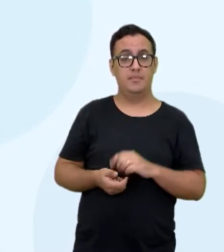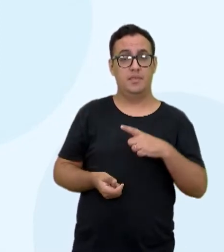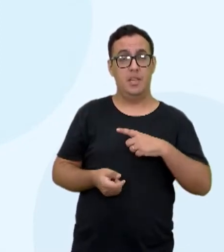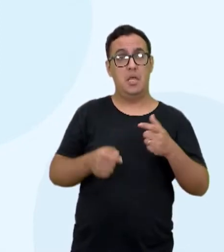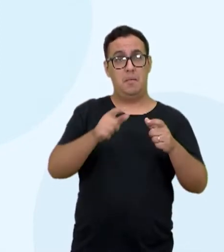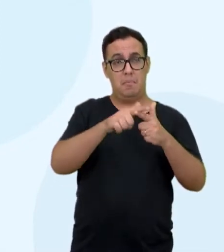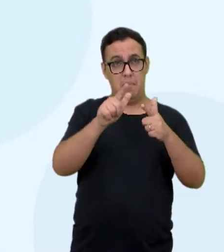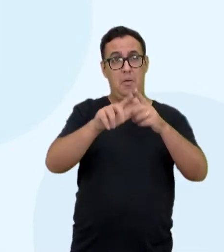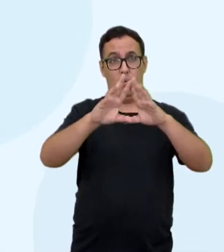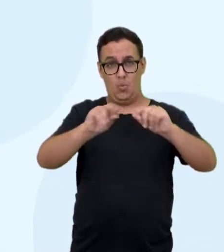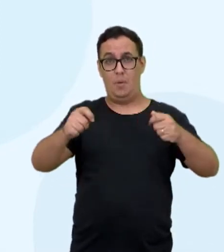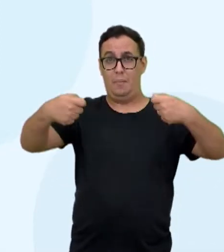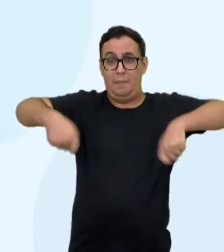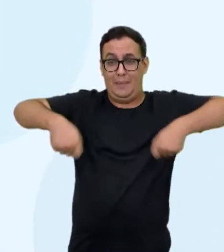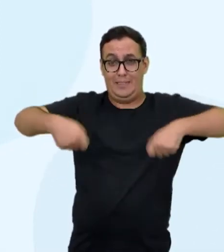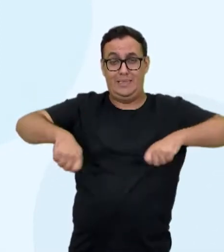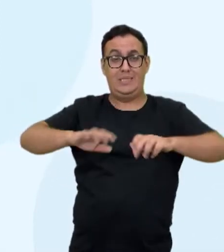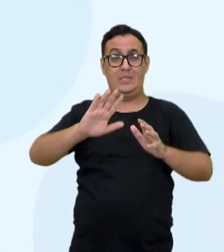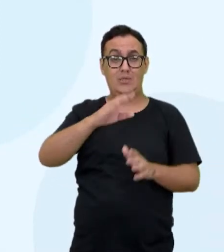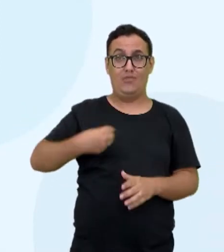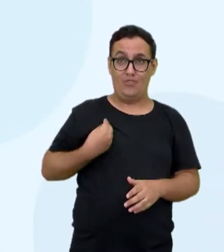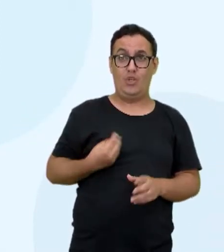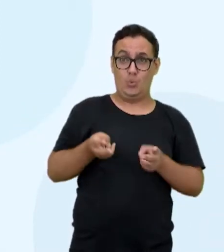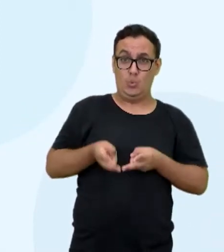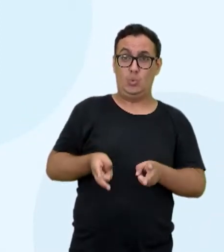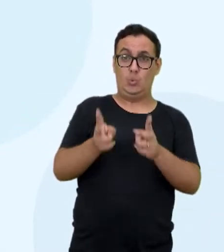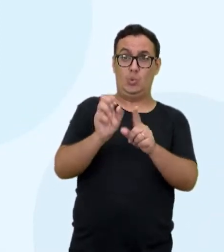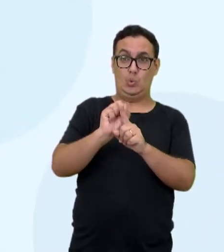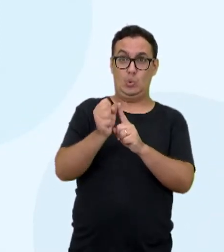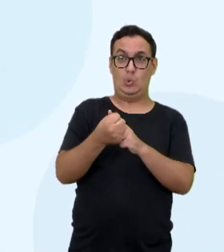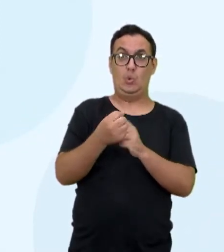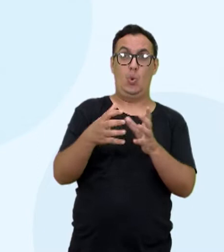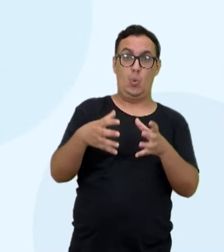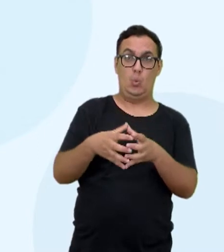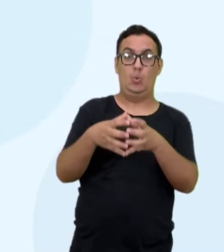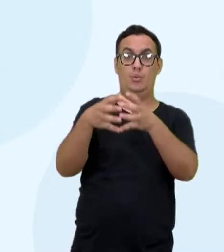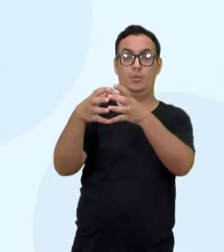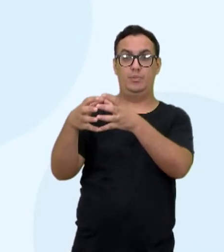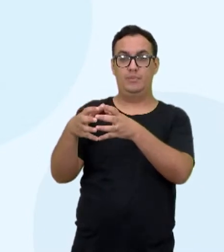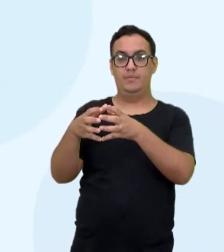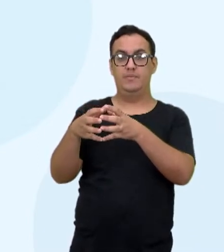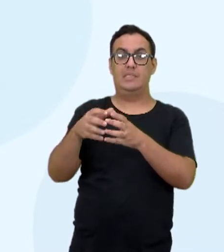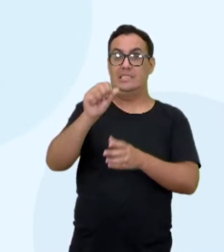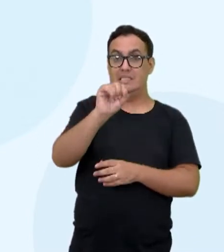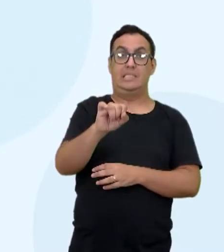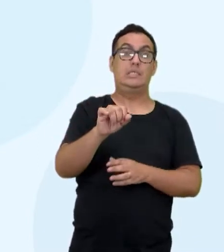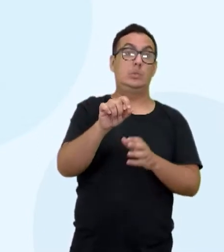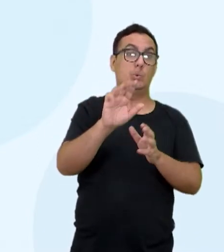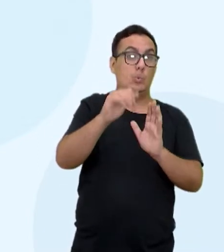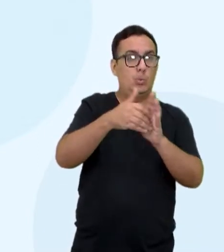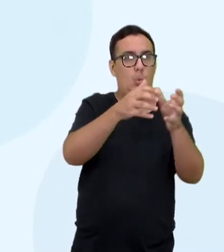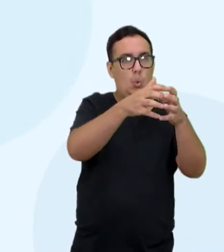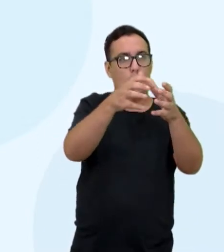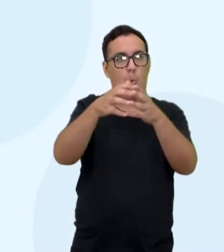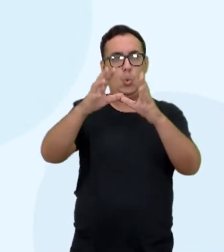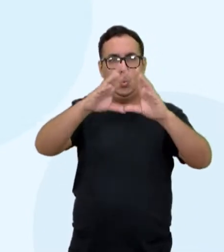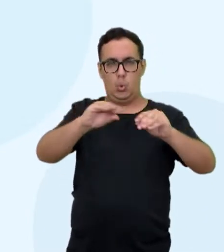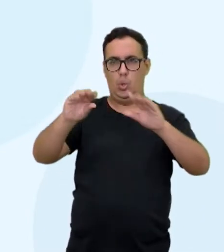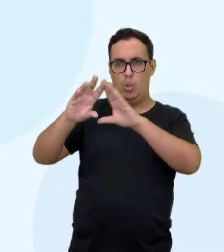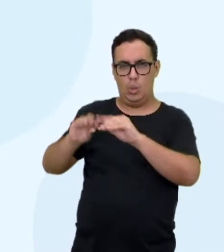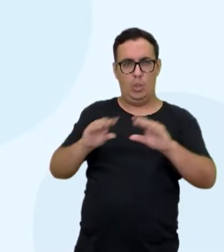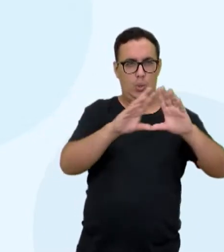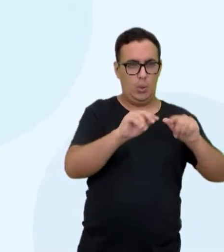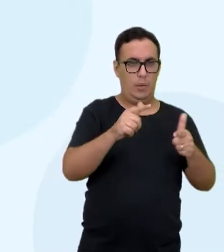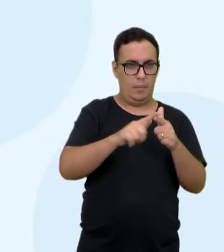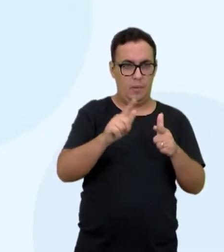necessárias para a sobrevivência de um grupo social. Ora, se todos os grupos sociais solucionam problemas necessários à